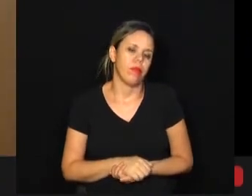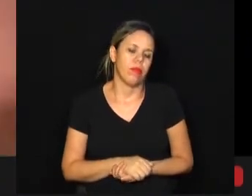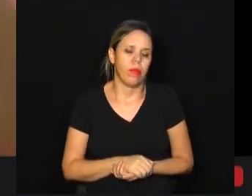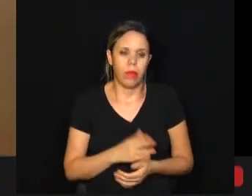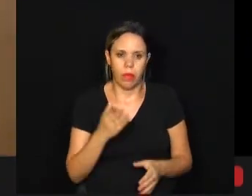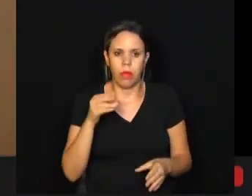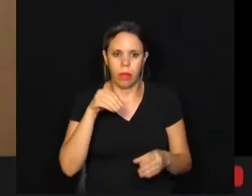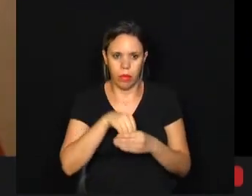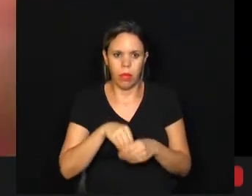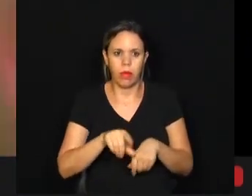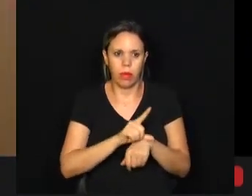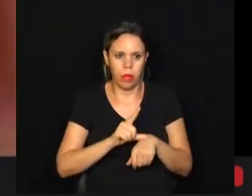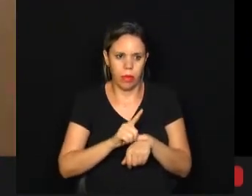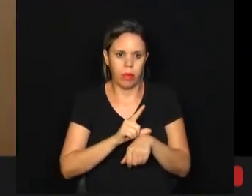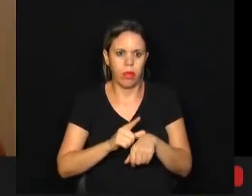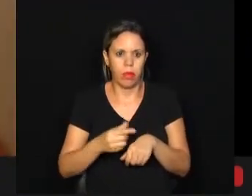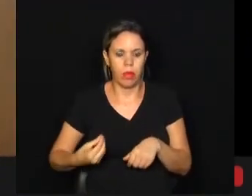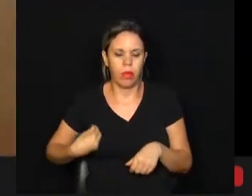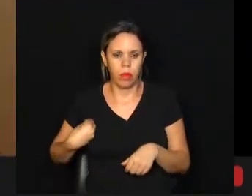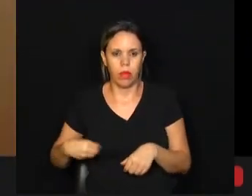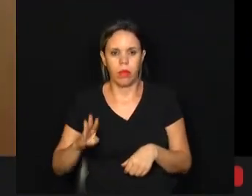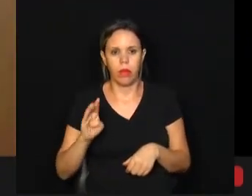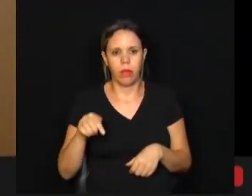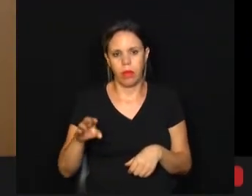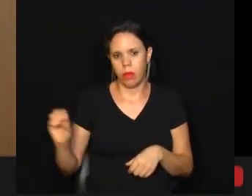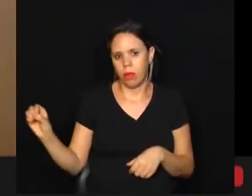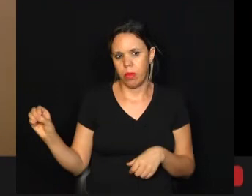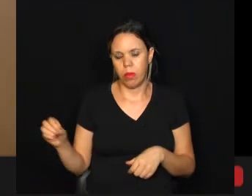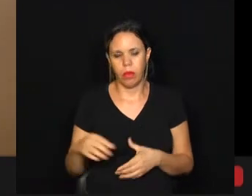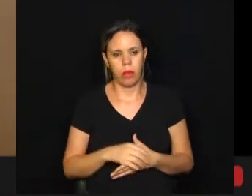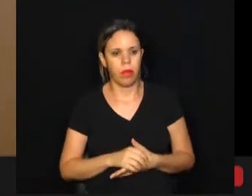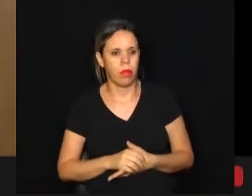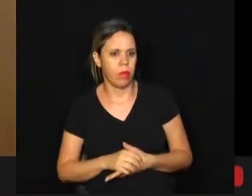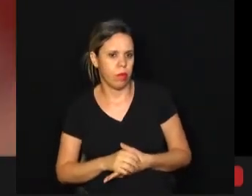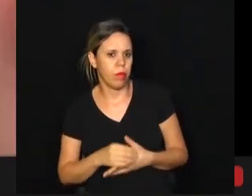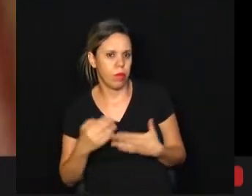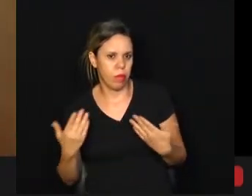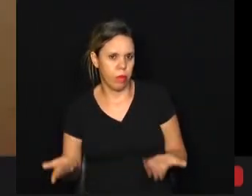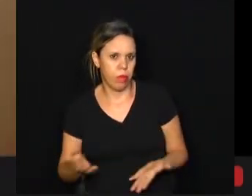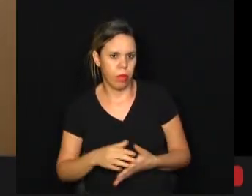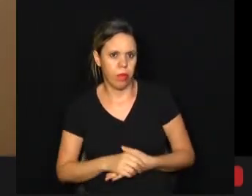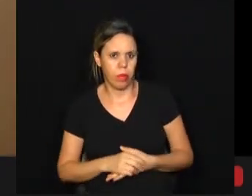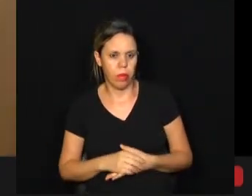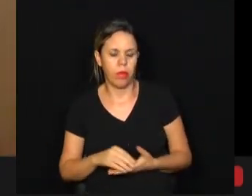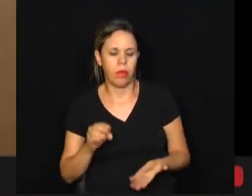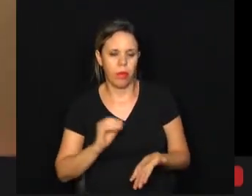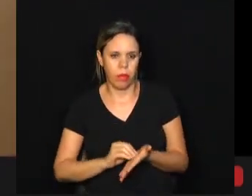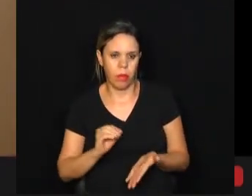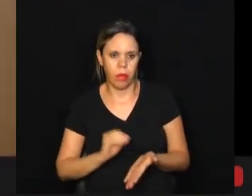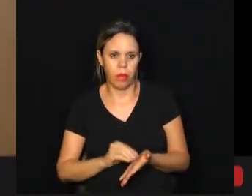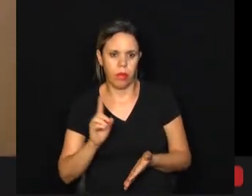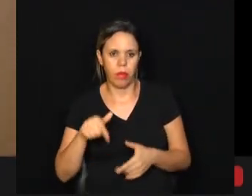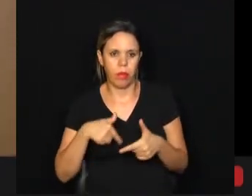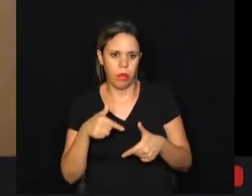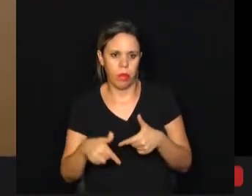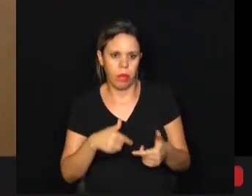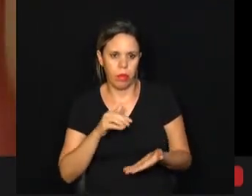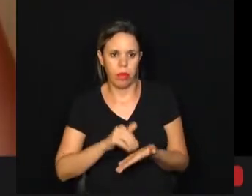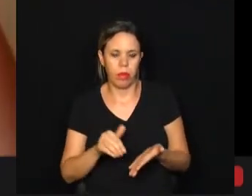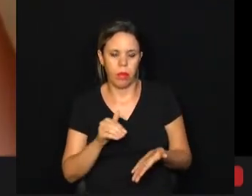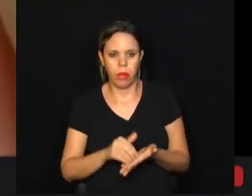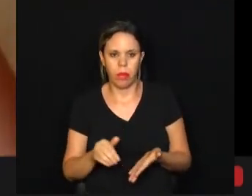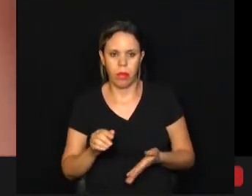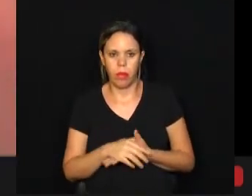legitimados tá lá no DO e tudo mais, mas não fomos empossados, né? Então, está faltando esse trabalho da Secretaria, que